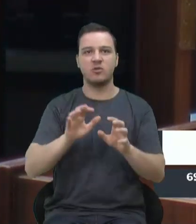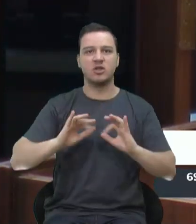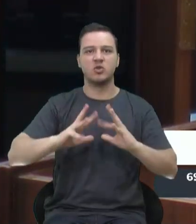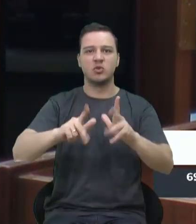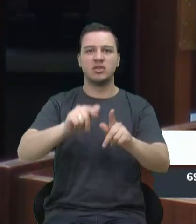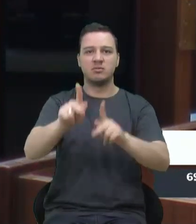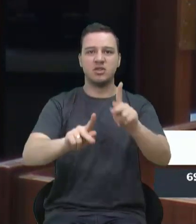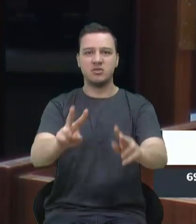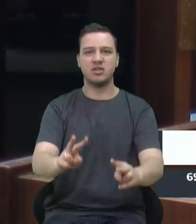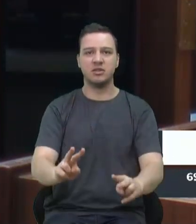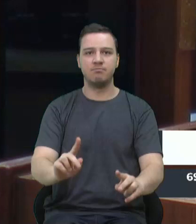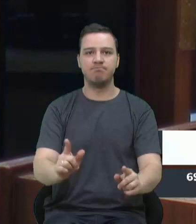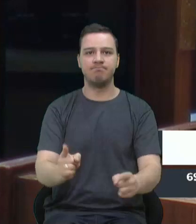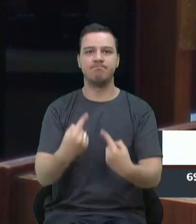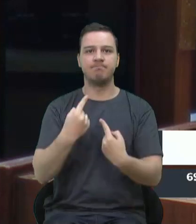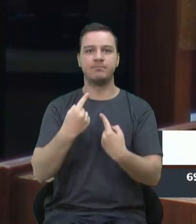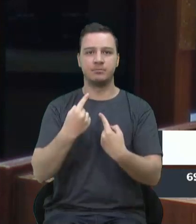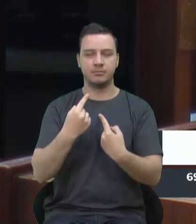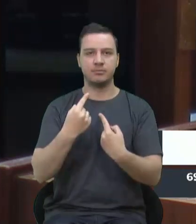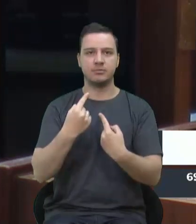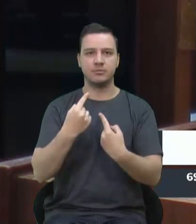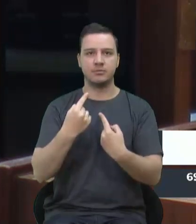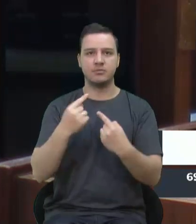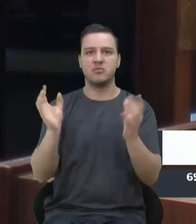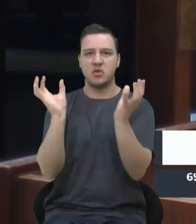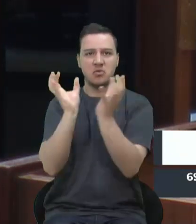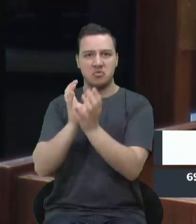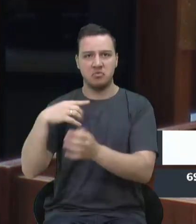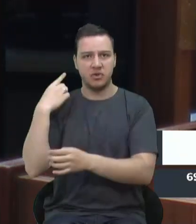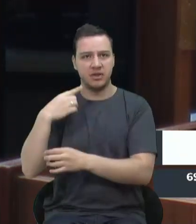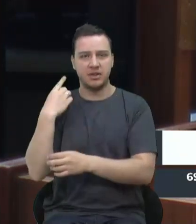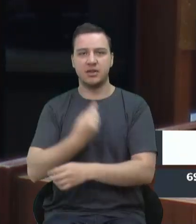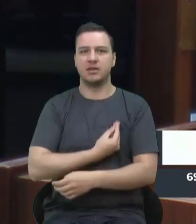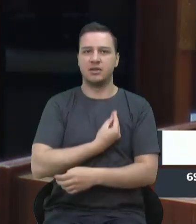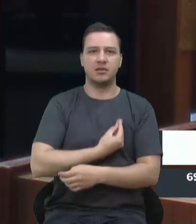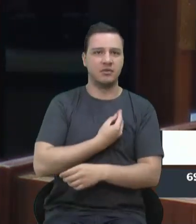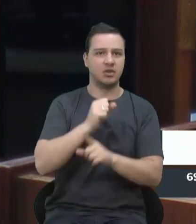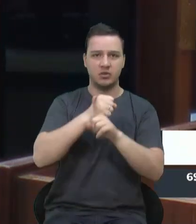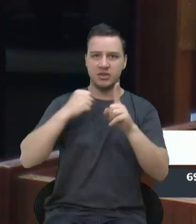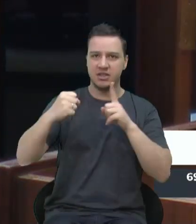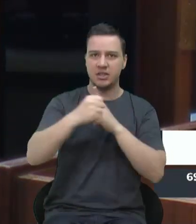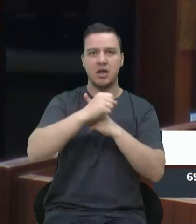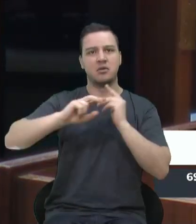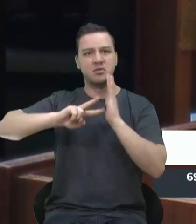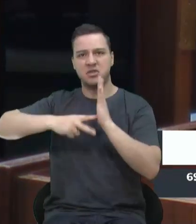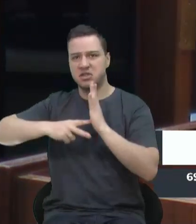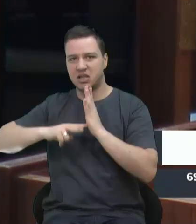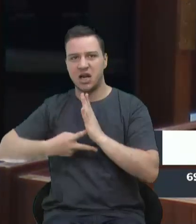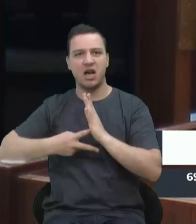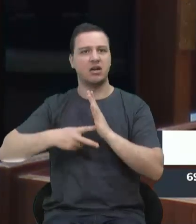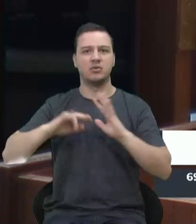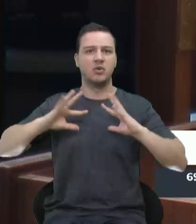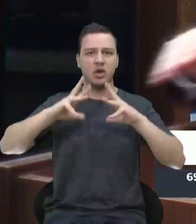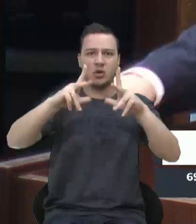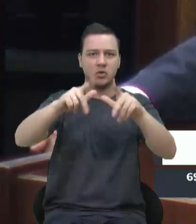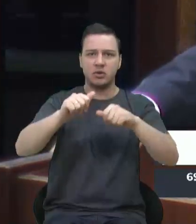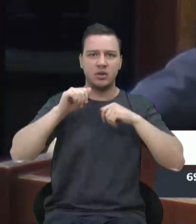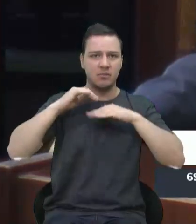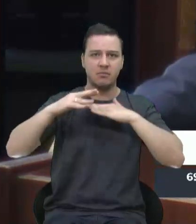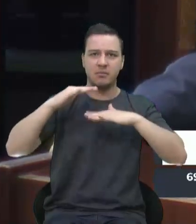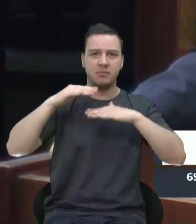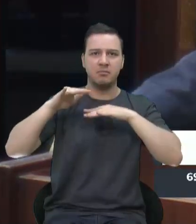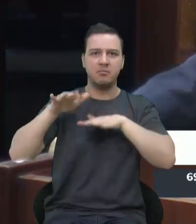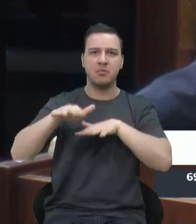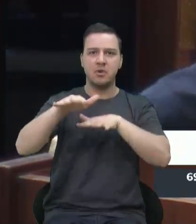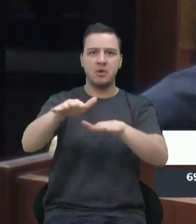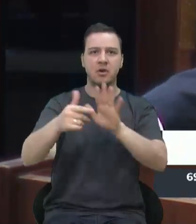no parlamento, na vida social, nos sindicatos, em todas as manifestações livres da